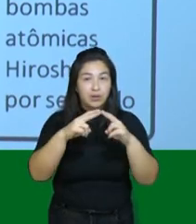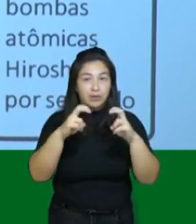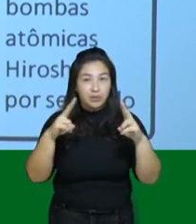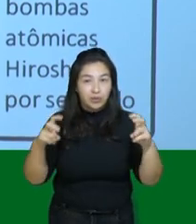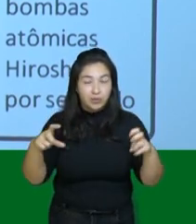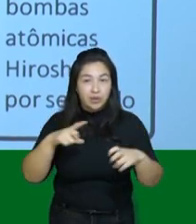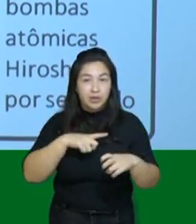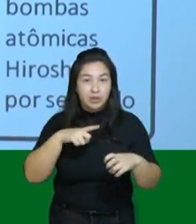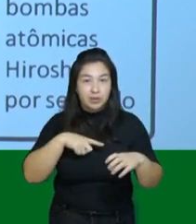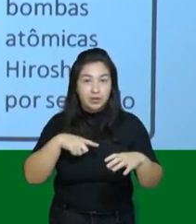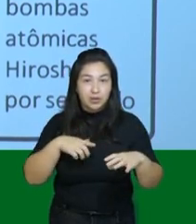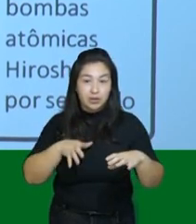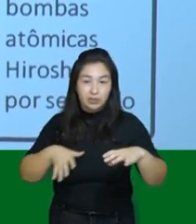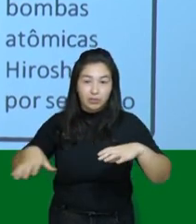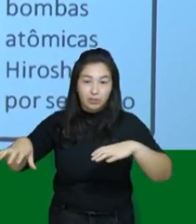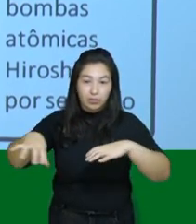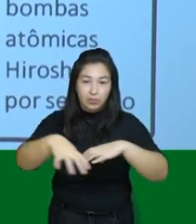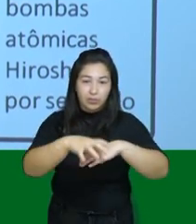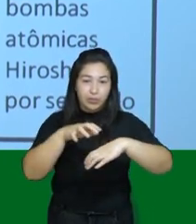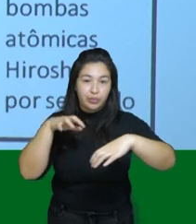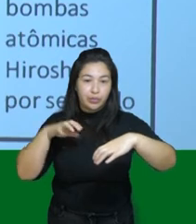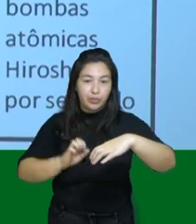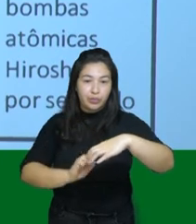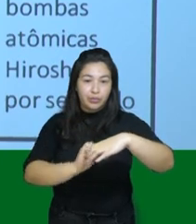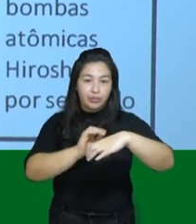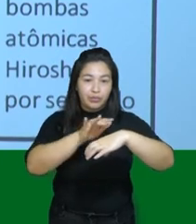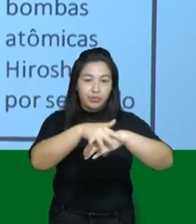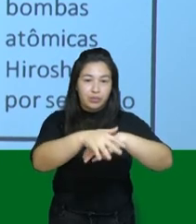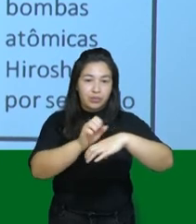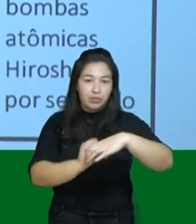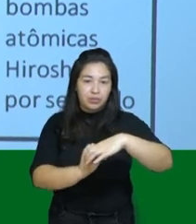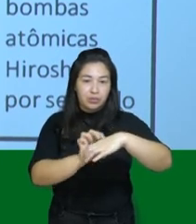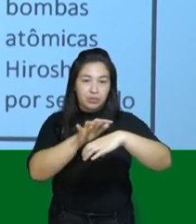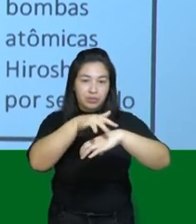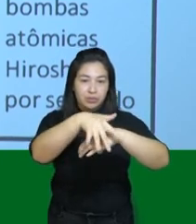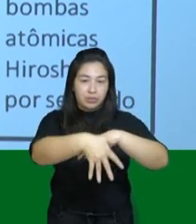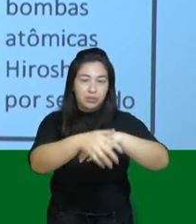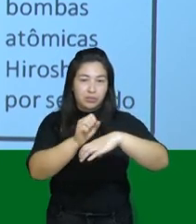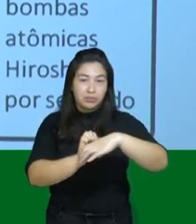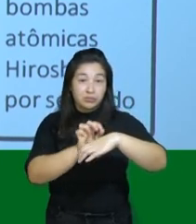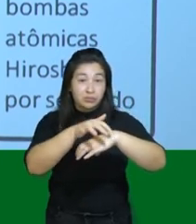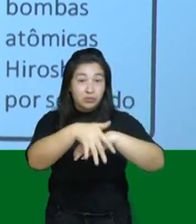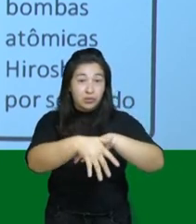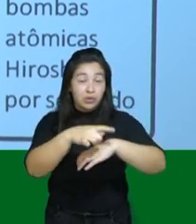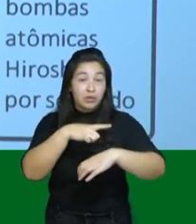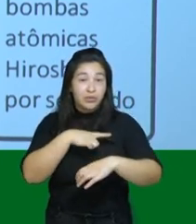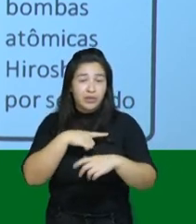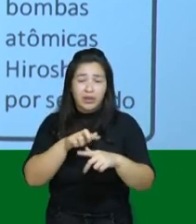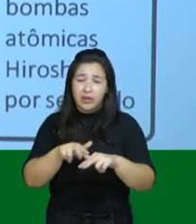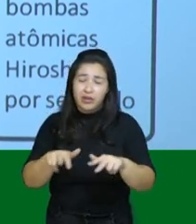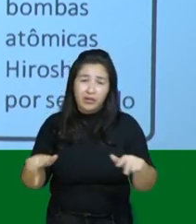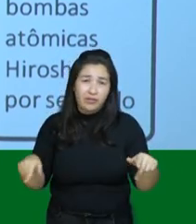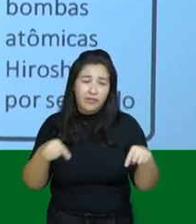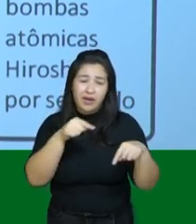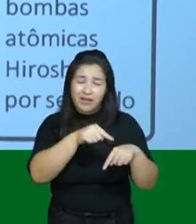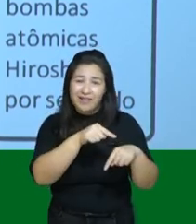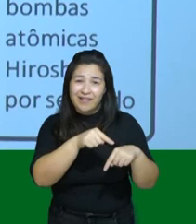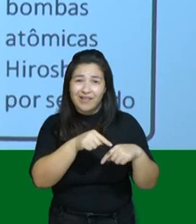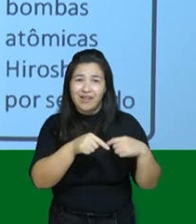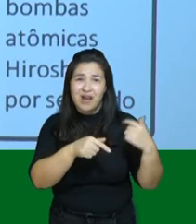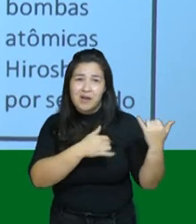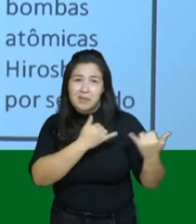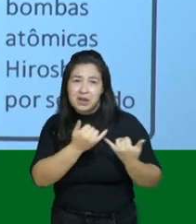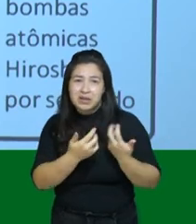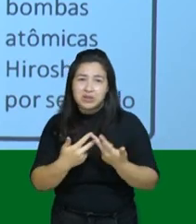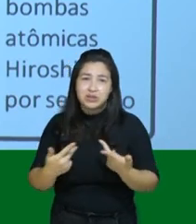a gente tem um litoral que a gente depende muito do turismo e pesca e várias atividades, e